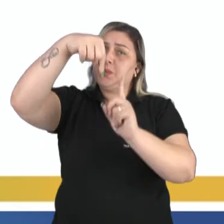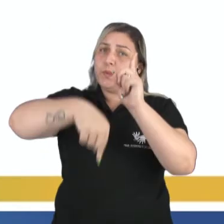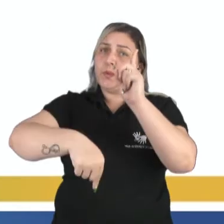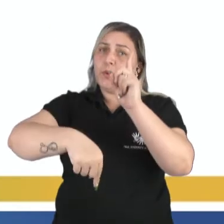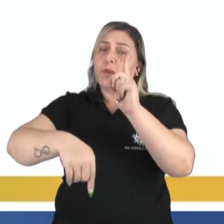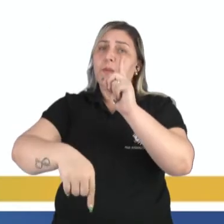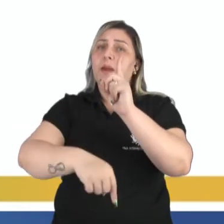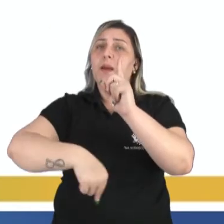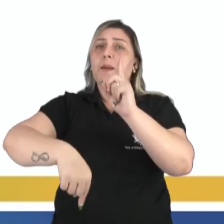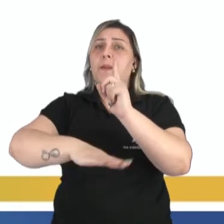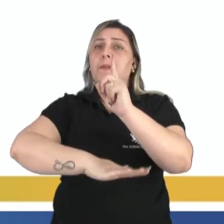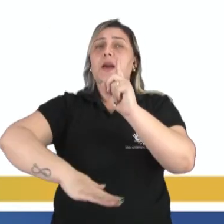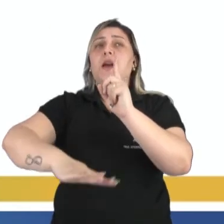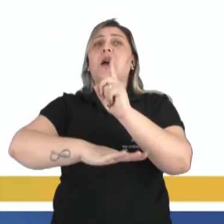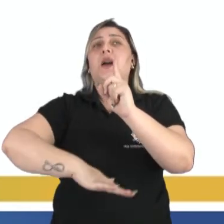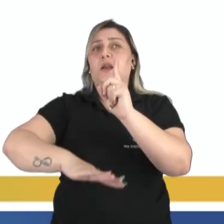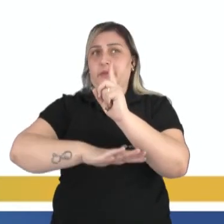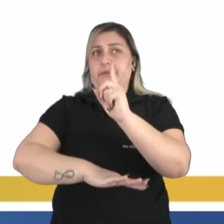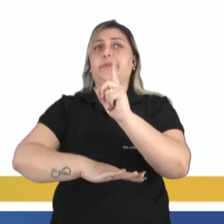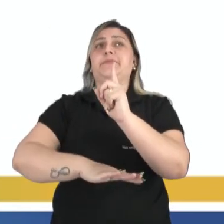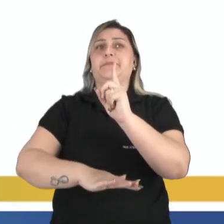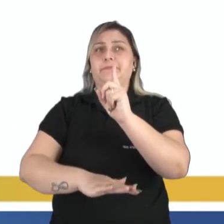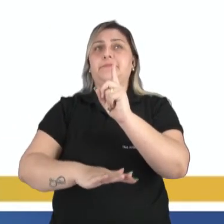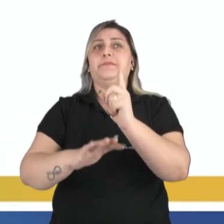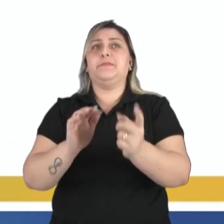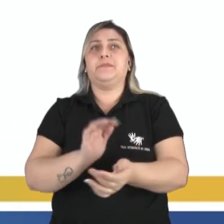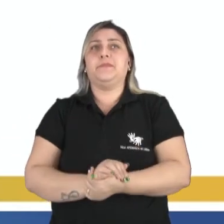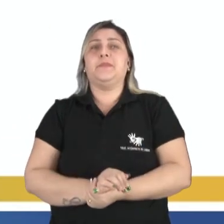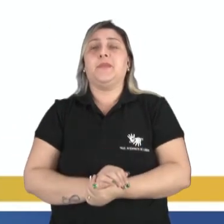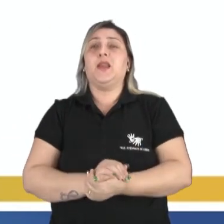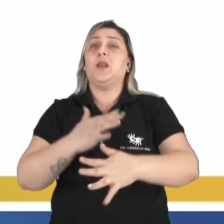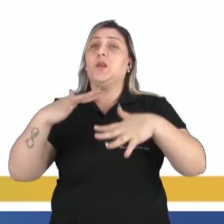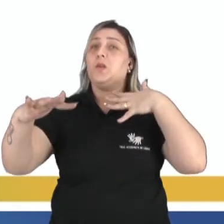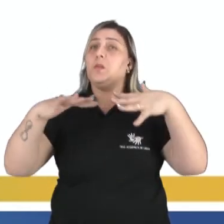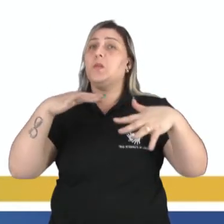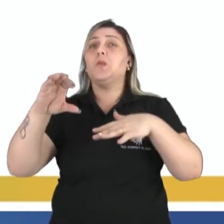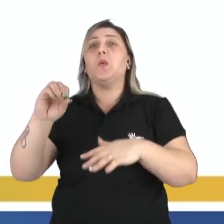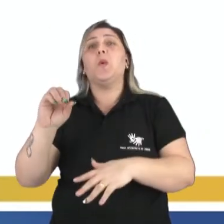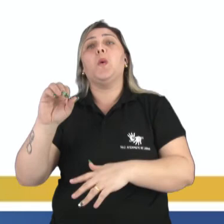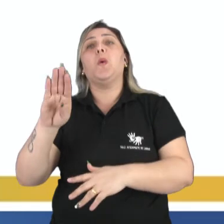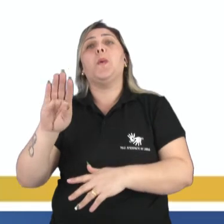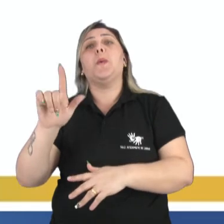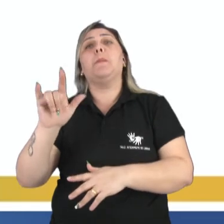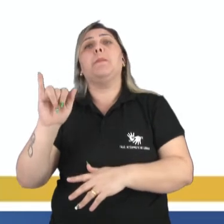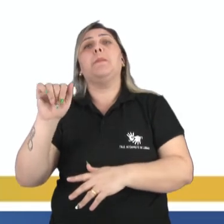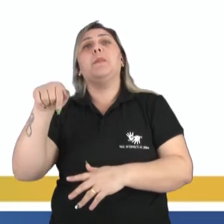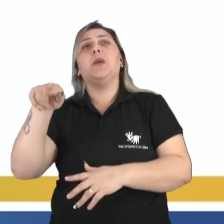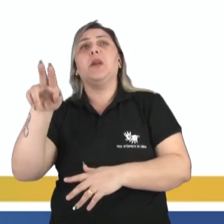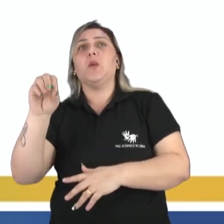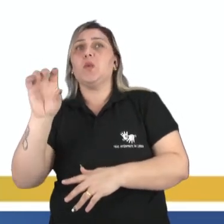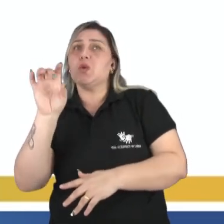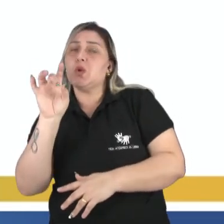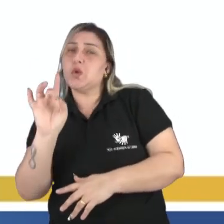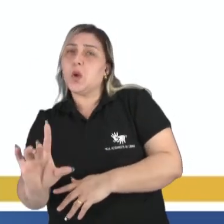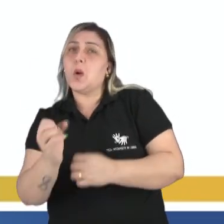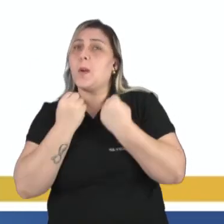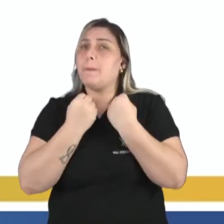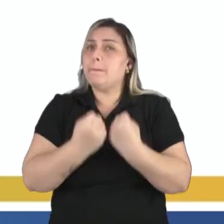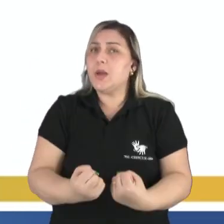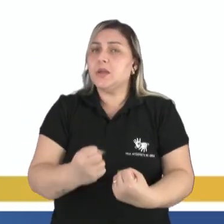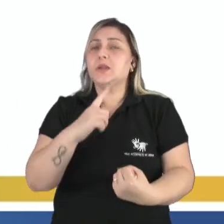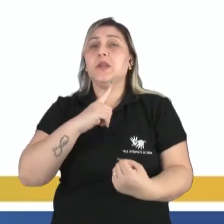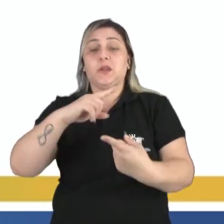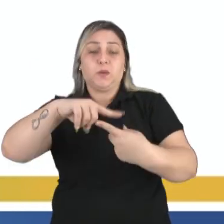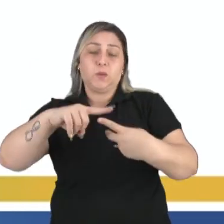está presente durante o movimento, é isso, pessoal, tá? No movimento oblíquo, somente o peso age. Ele tem